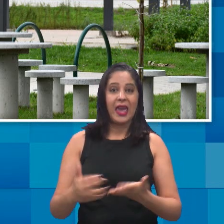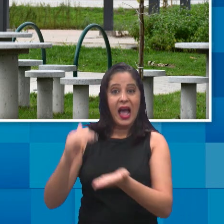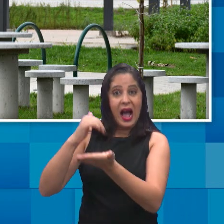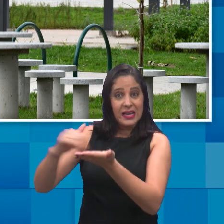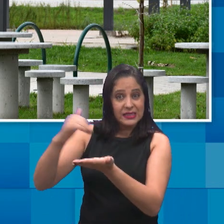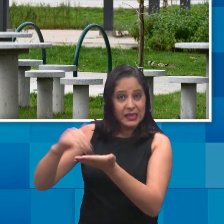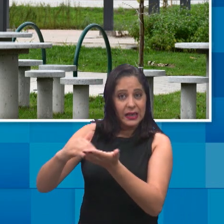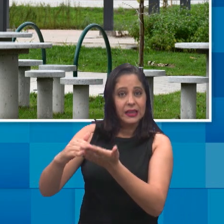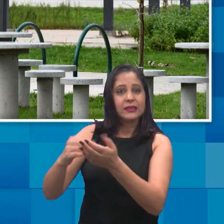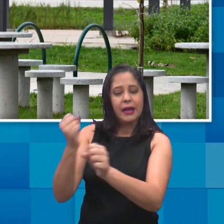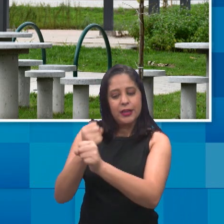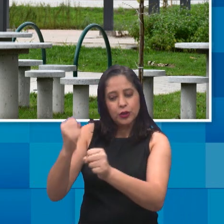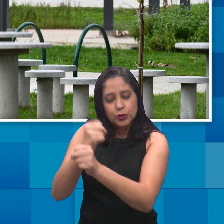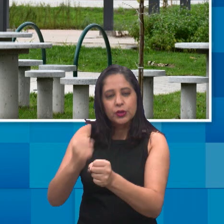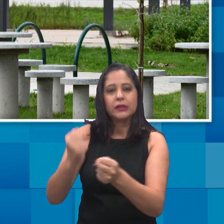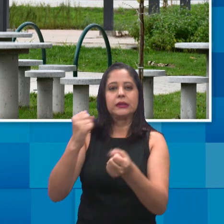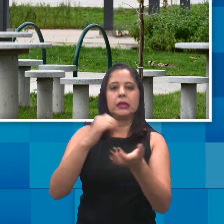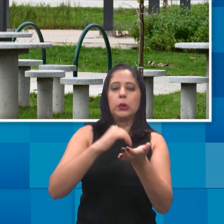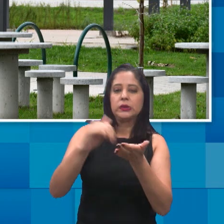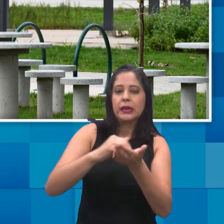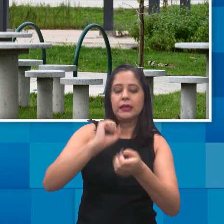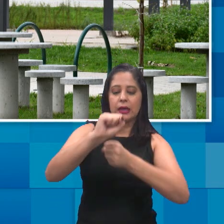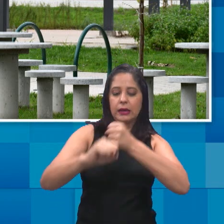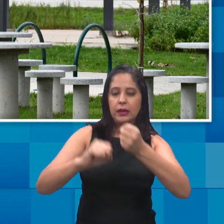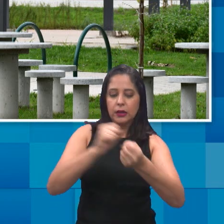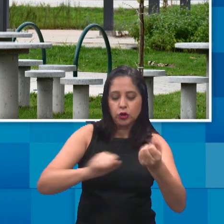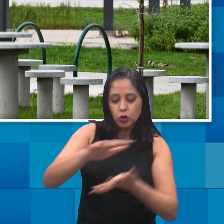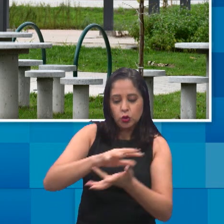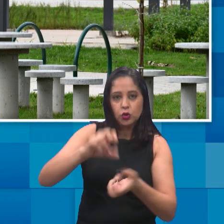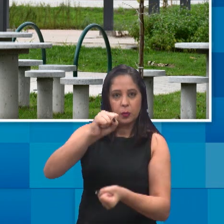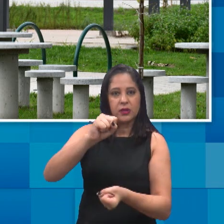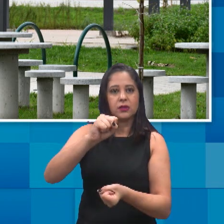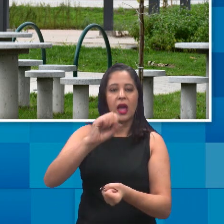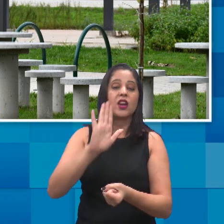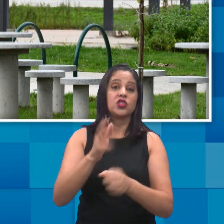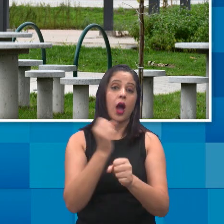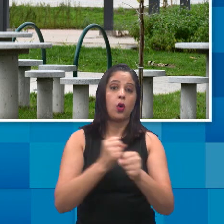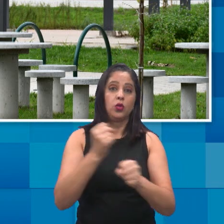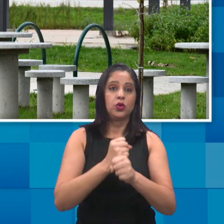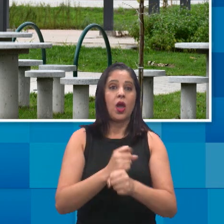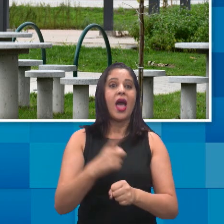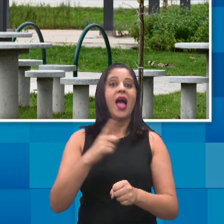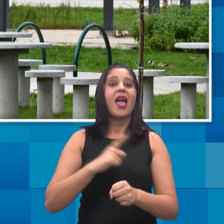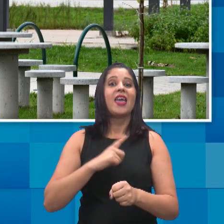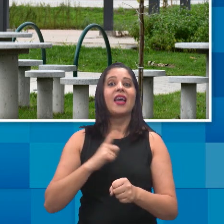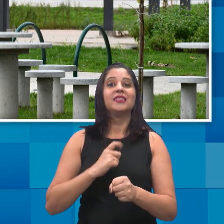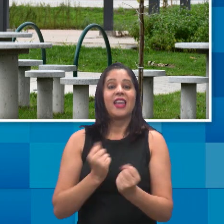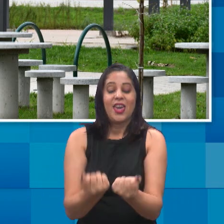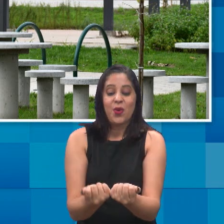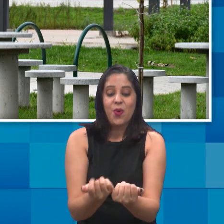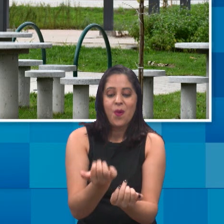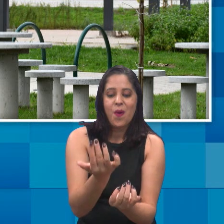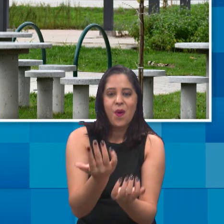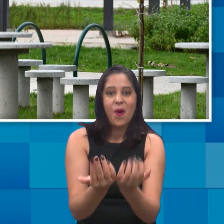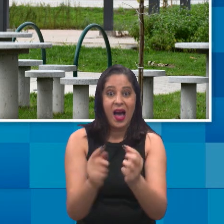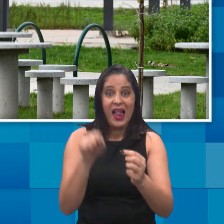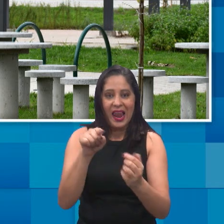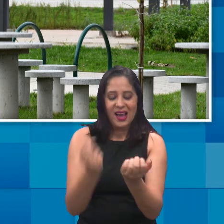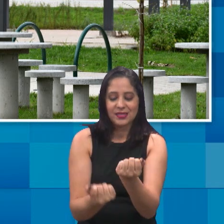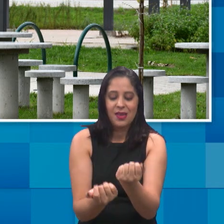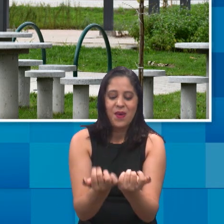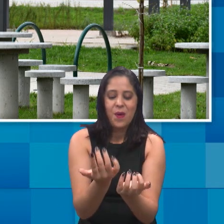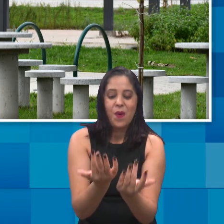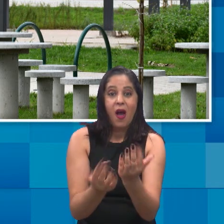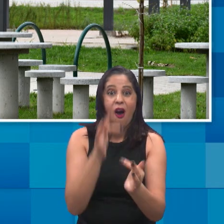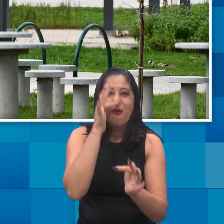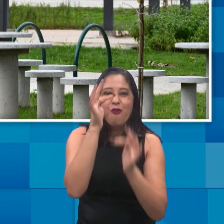e Sustentabilidade. A praça tem jardim, tem um jardim que vai ajudar até na canalização ali das águas